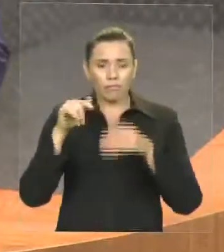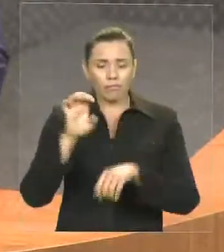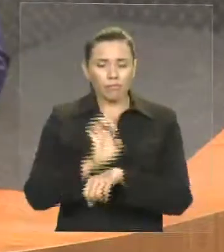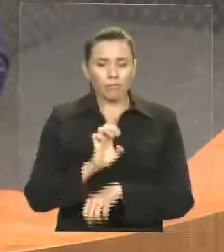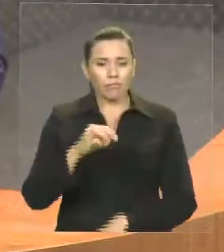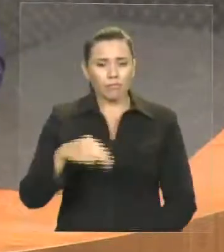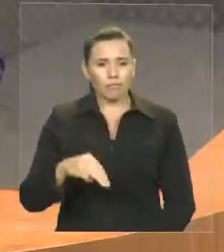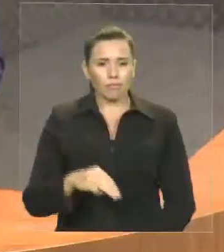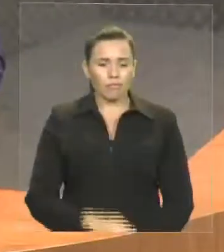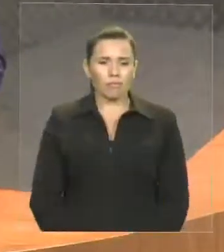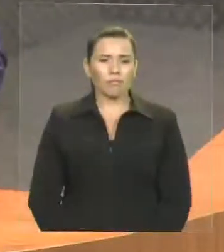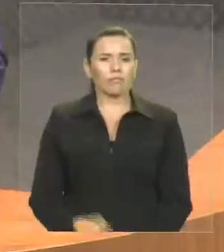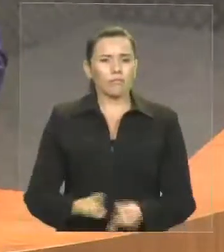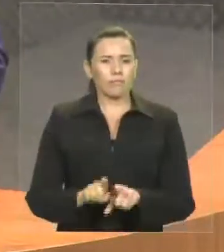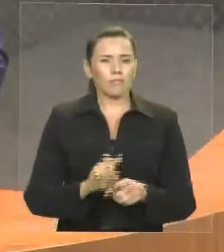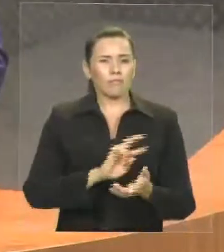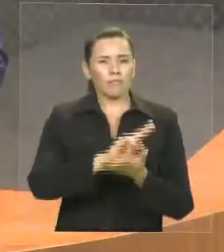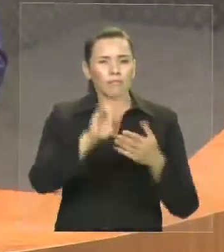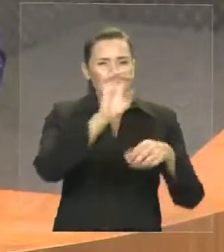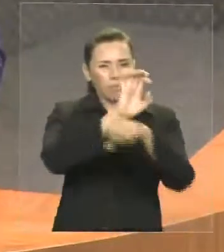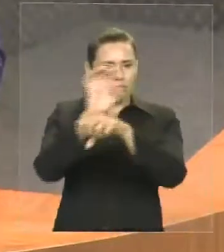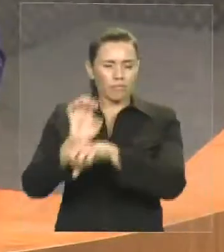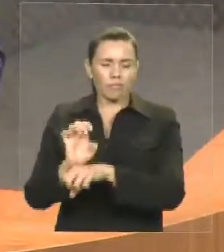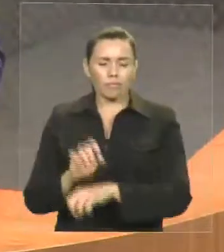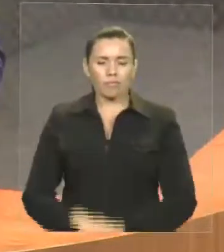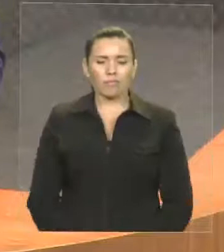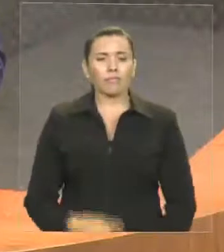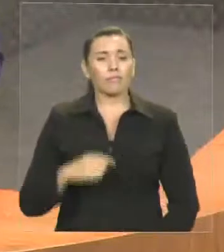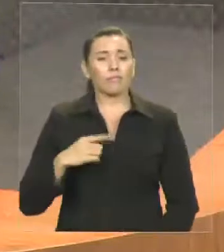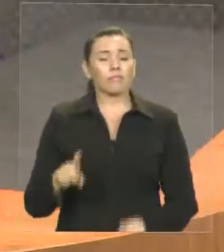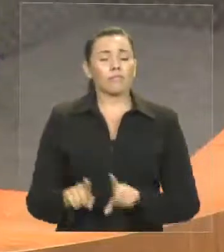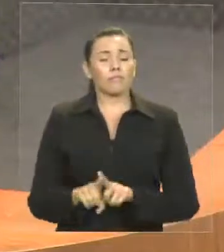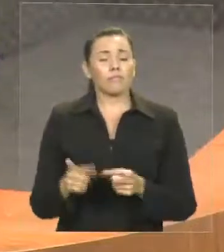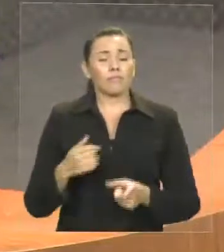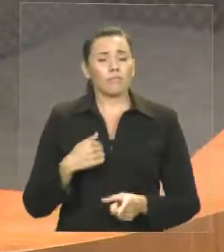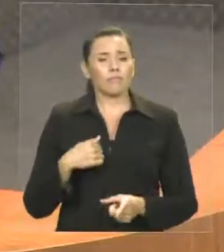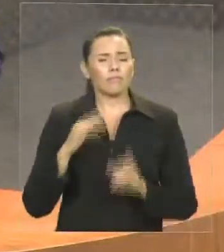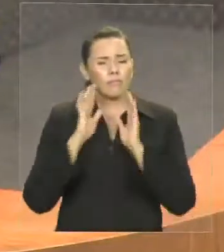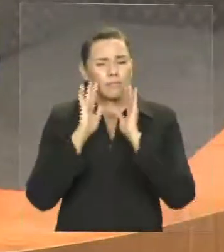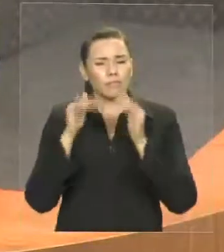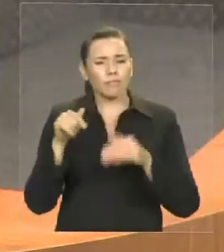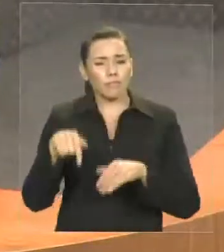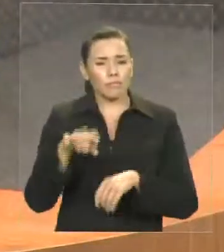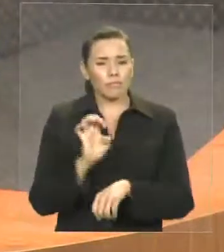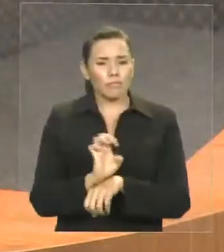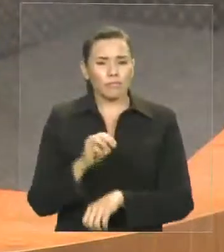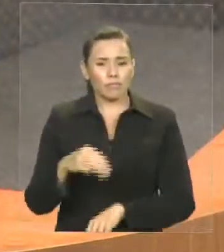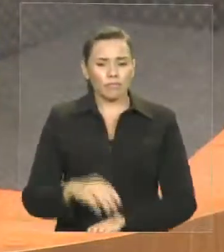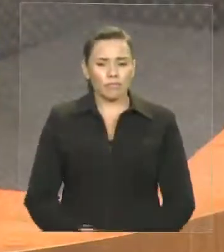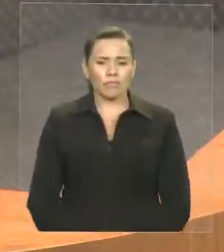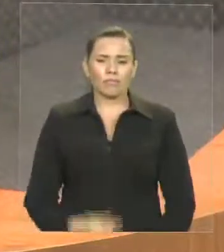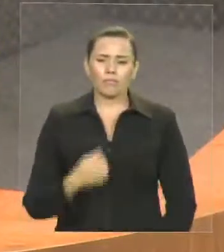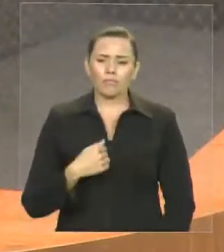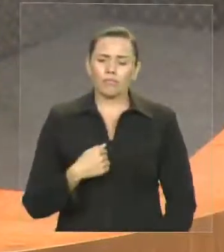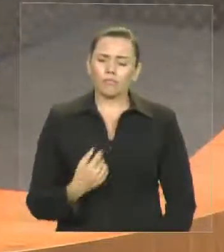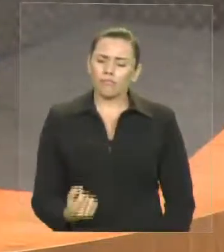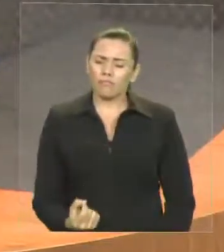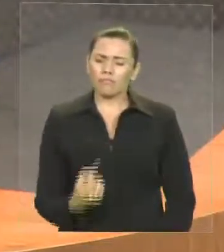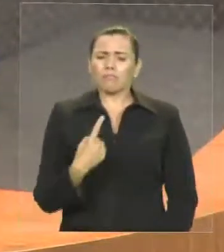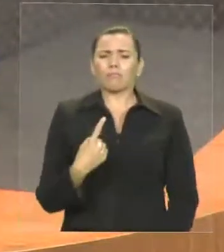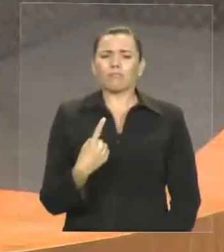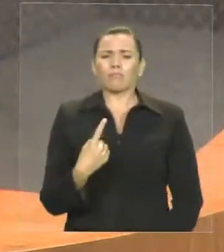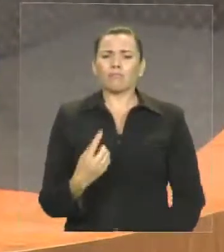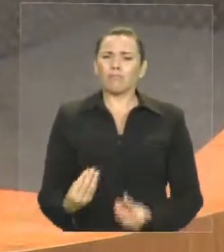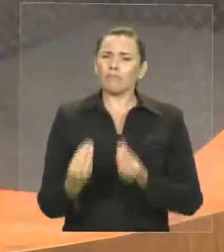atendo especificamente ao estado do Maranhão, eu me impressiono com a capacidade